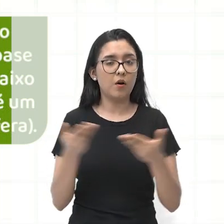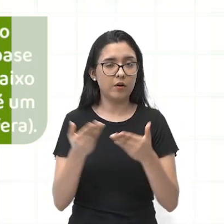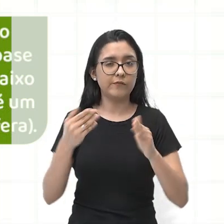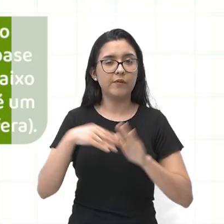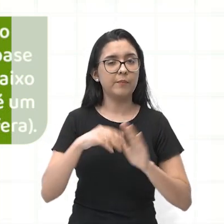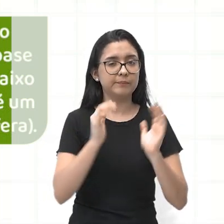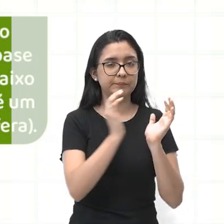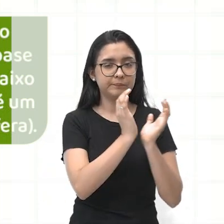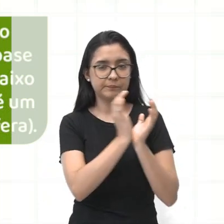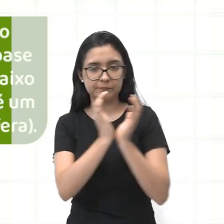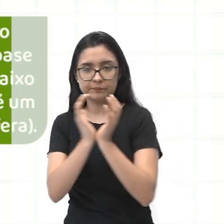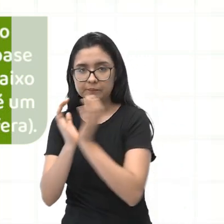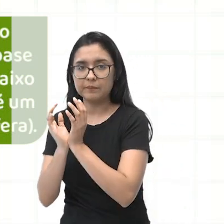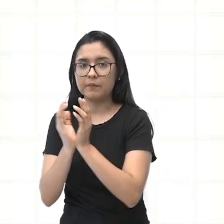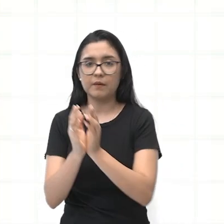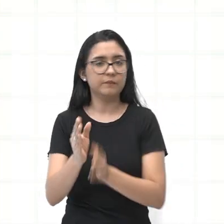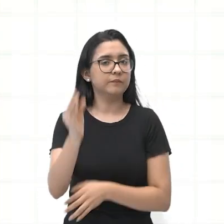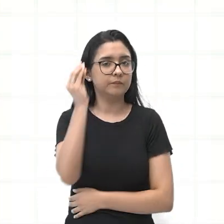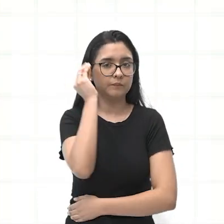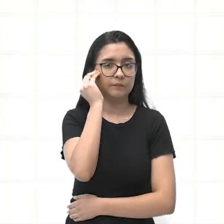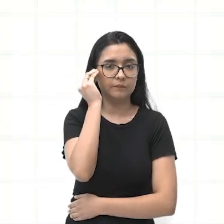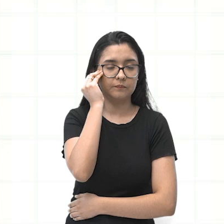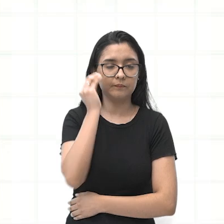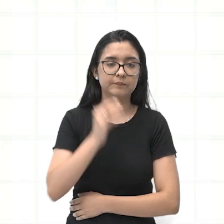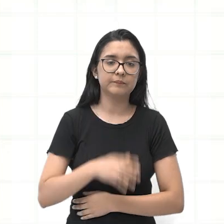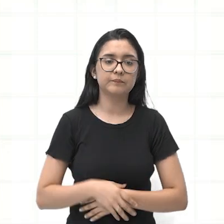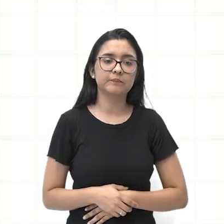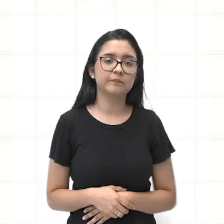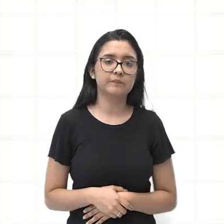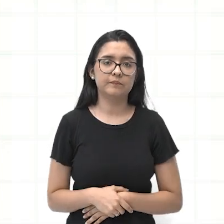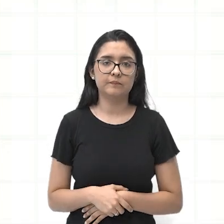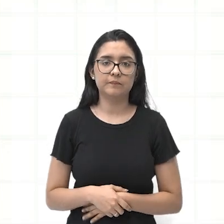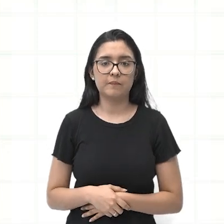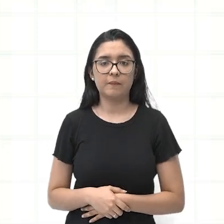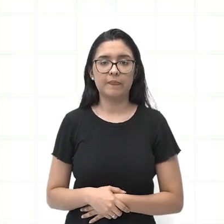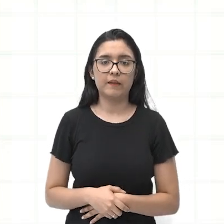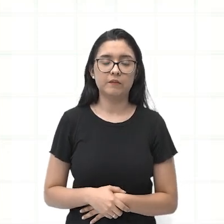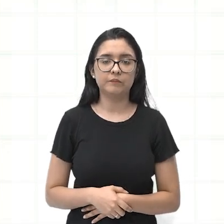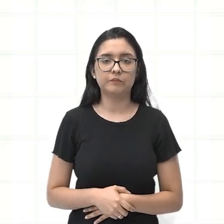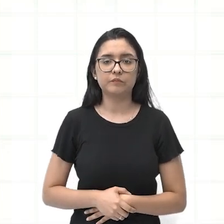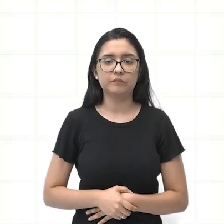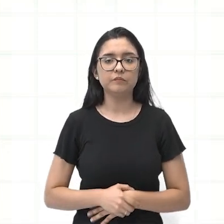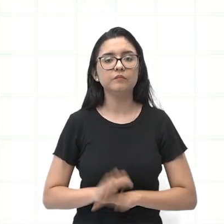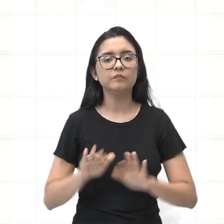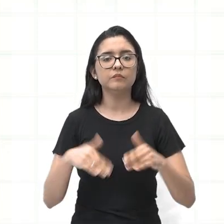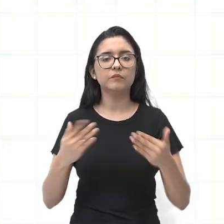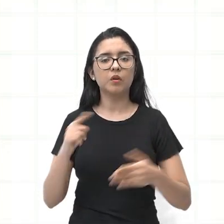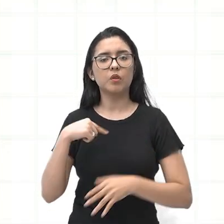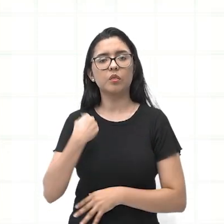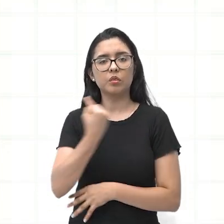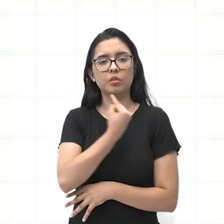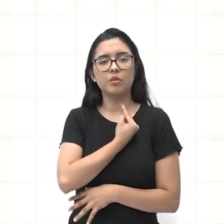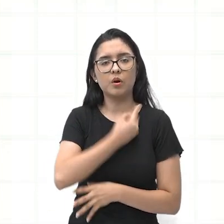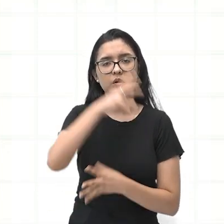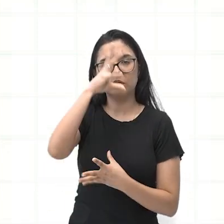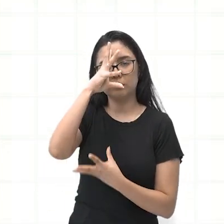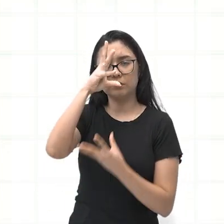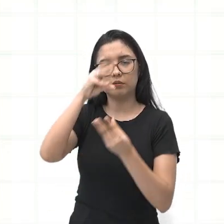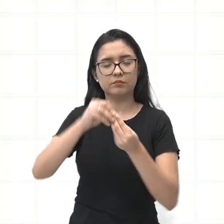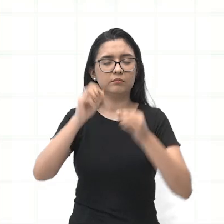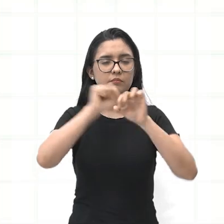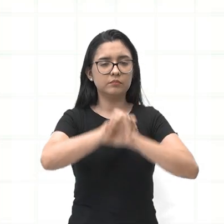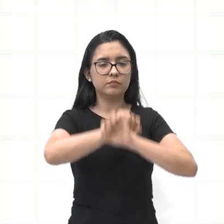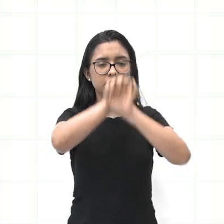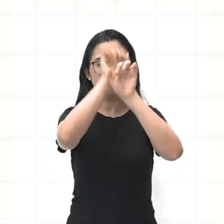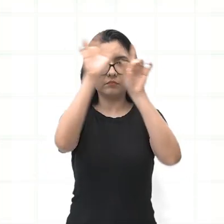Observem aí. Como para a gente entender melhor, né, os seres vivos